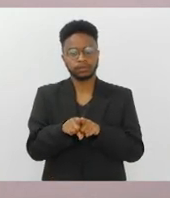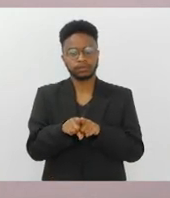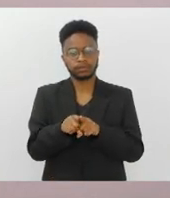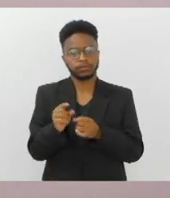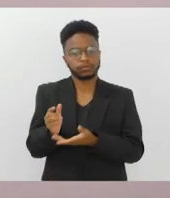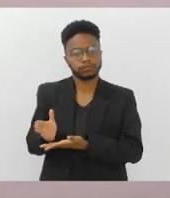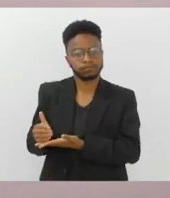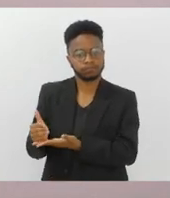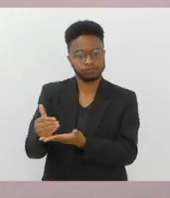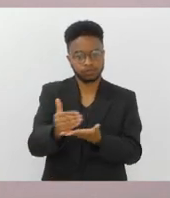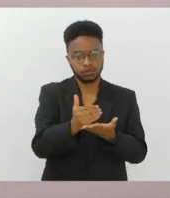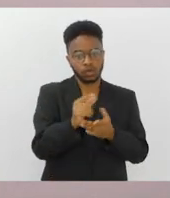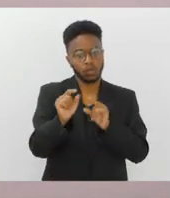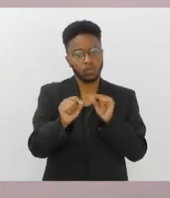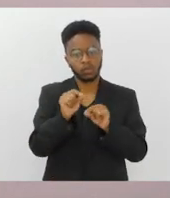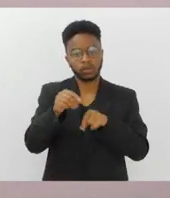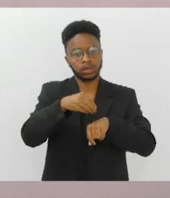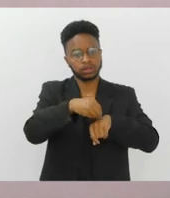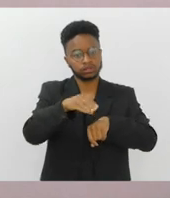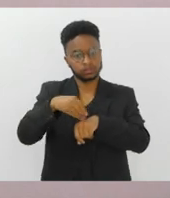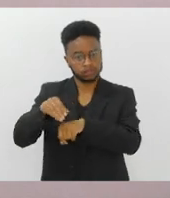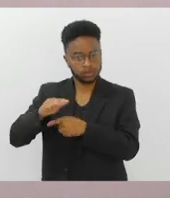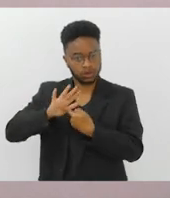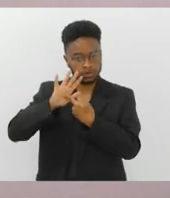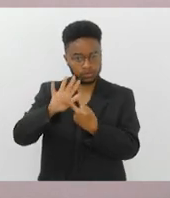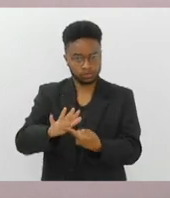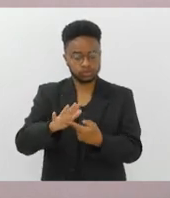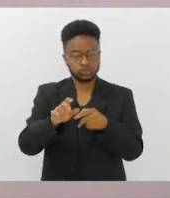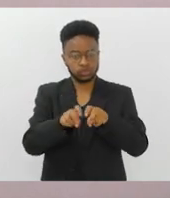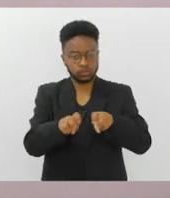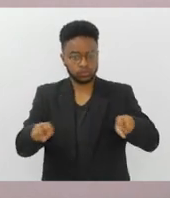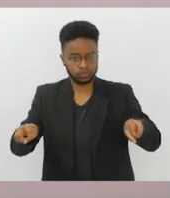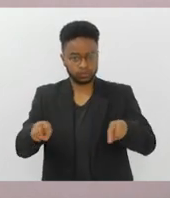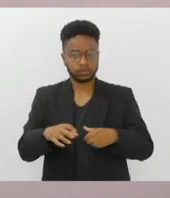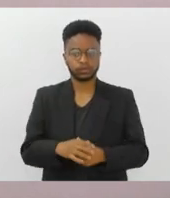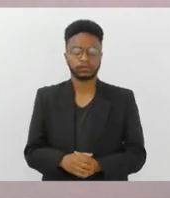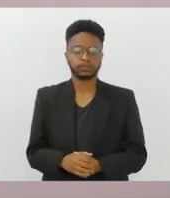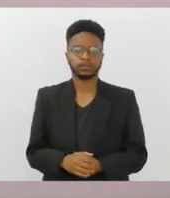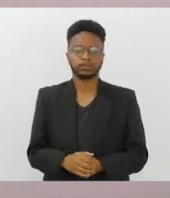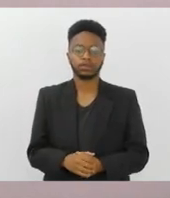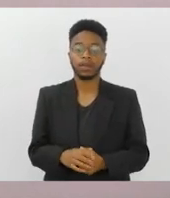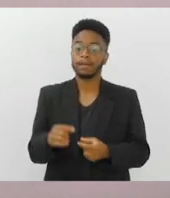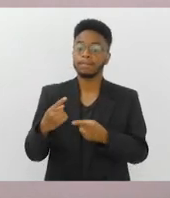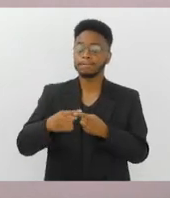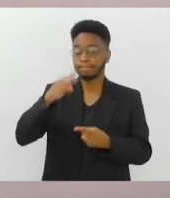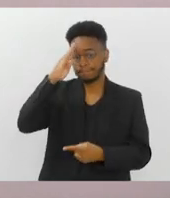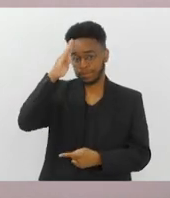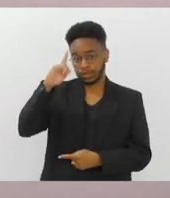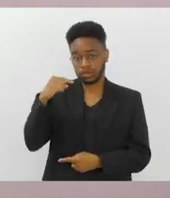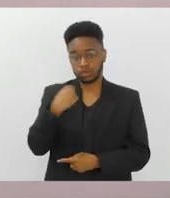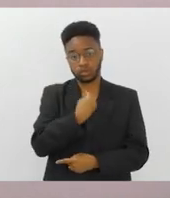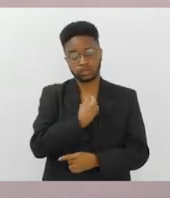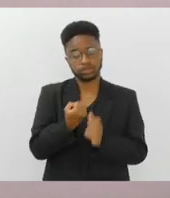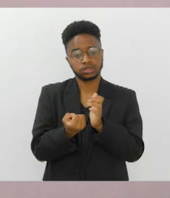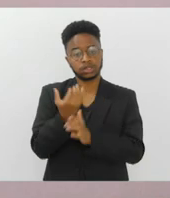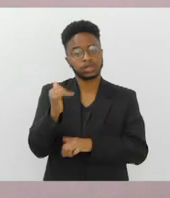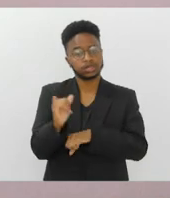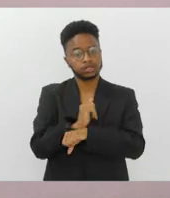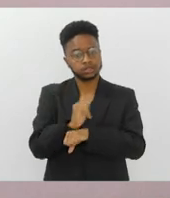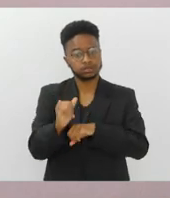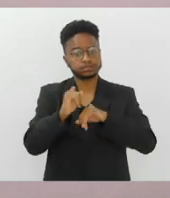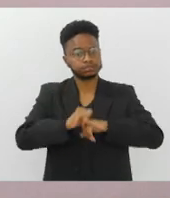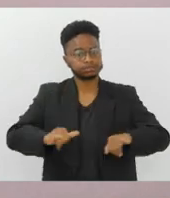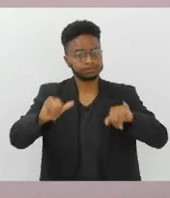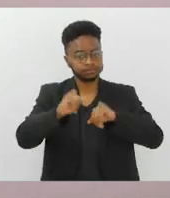compilando aqui as recomendações apresentadas pela mesa. É fundamental que a gente possa desenvolver estratégias de